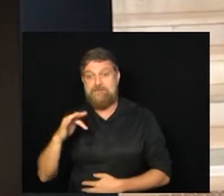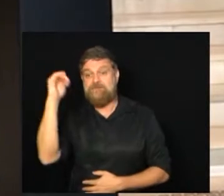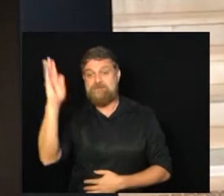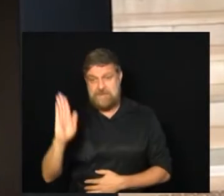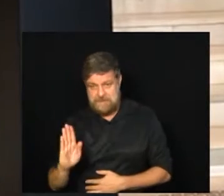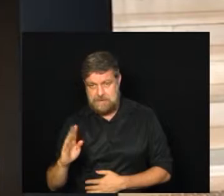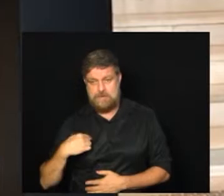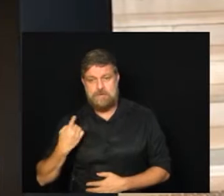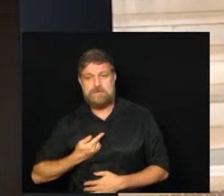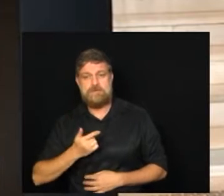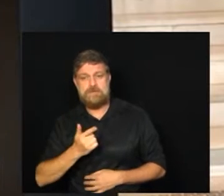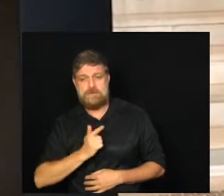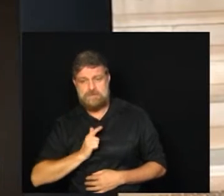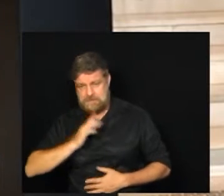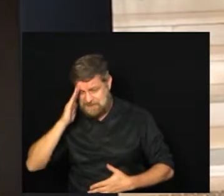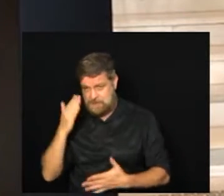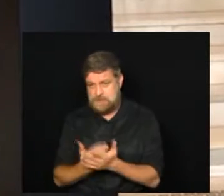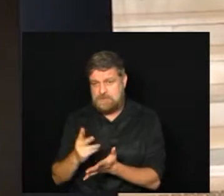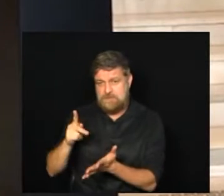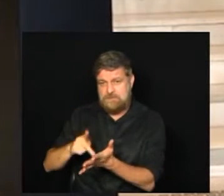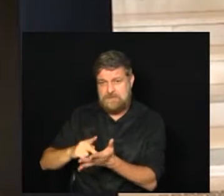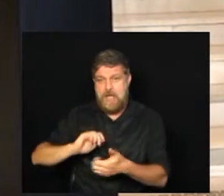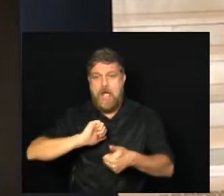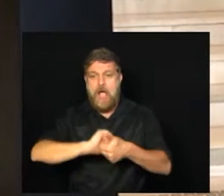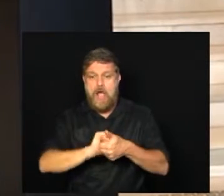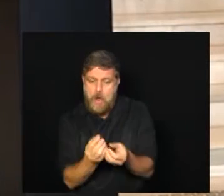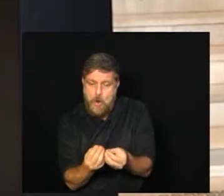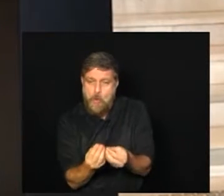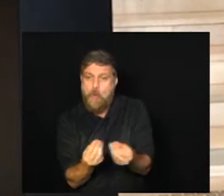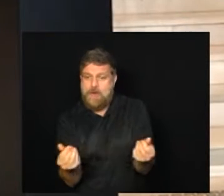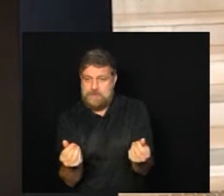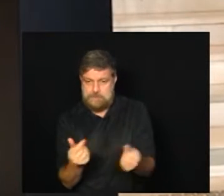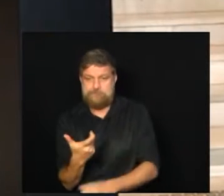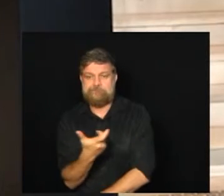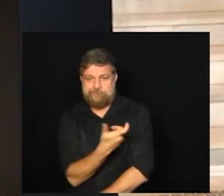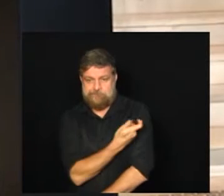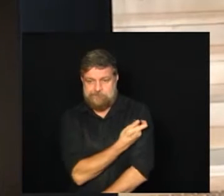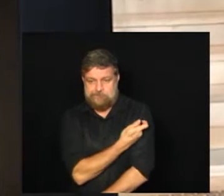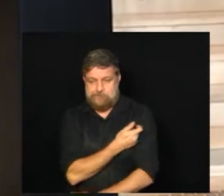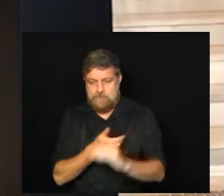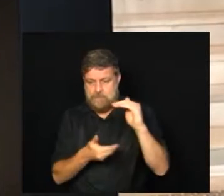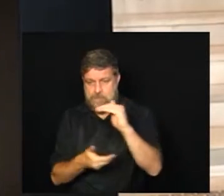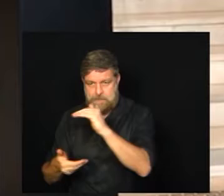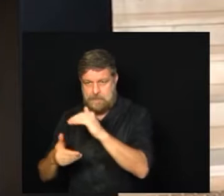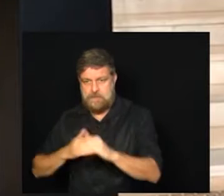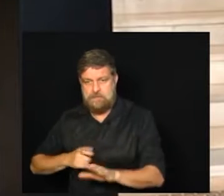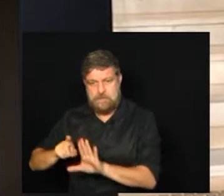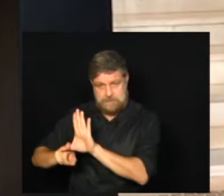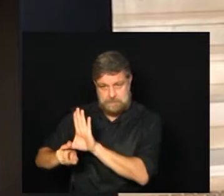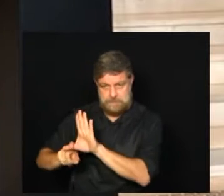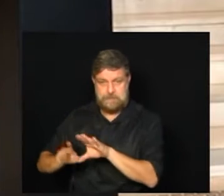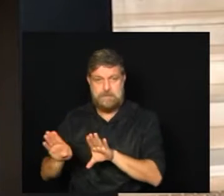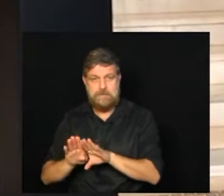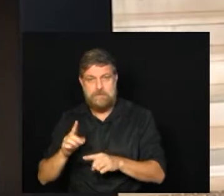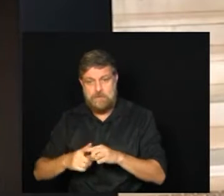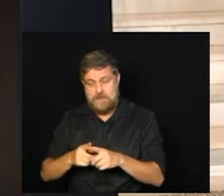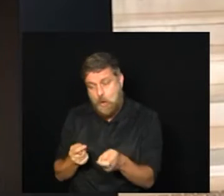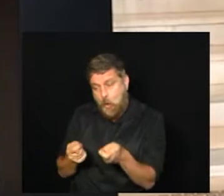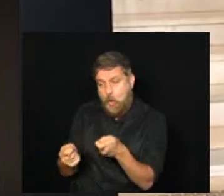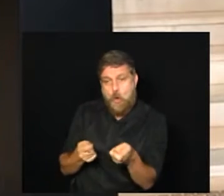Então nós temos a certeza da qualidade dessa vacina, mesmo nos lotes quarentenados, porque esse controle